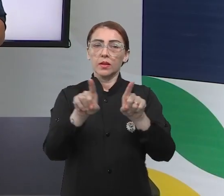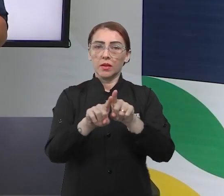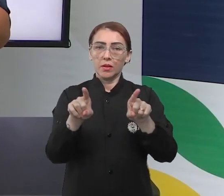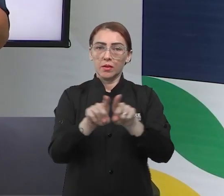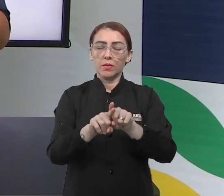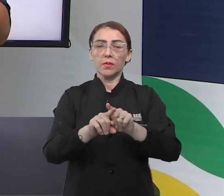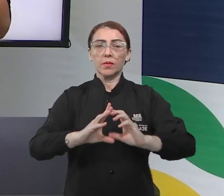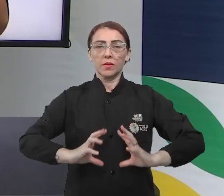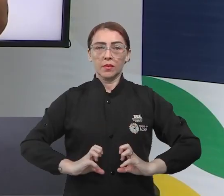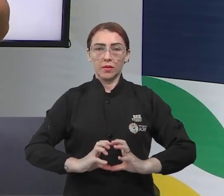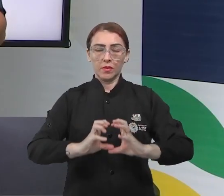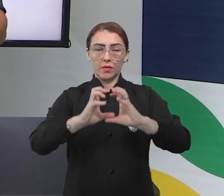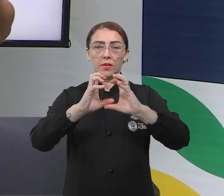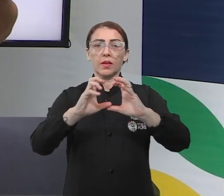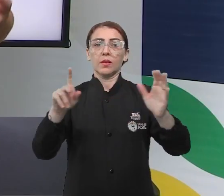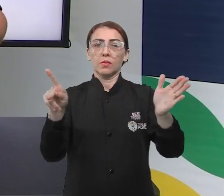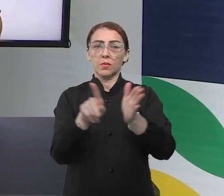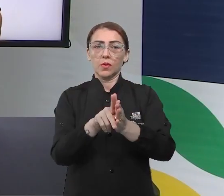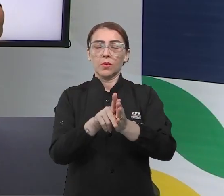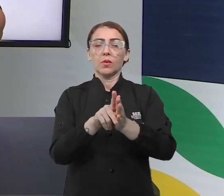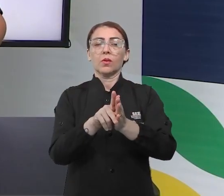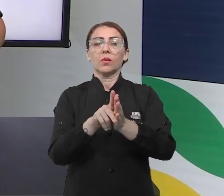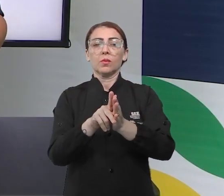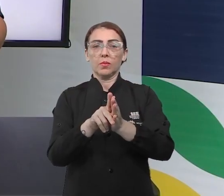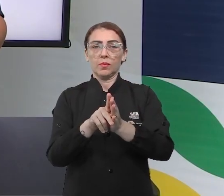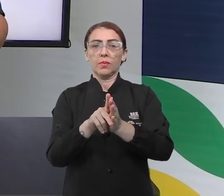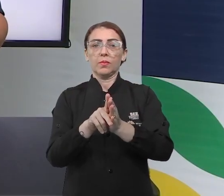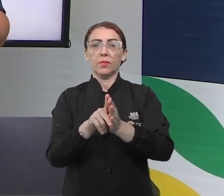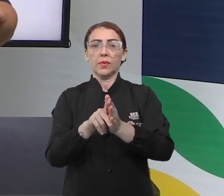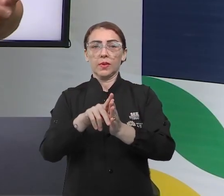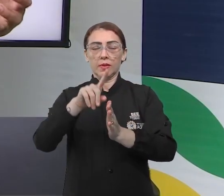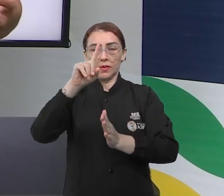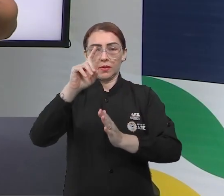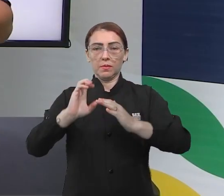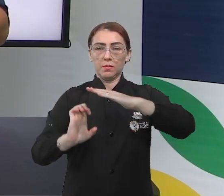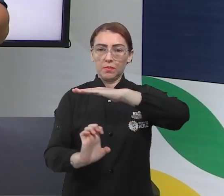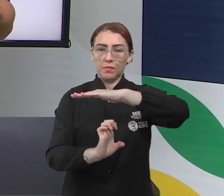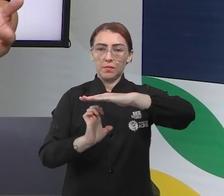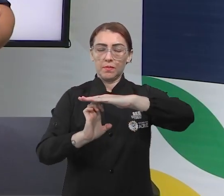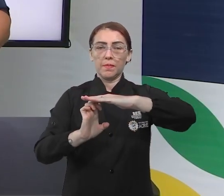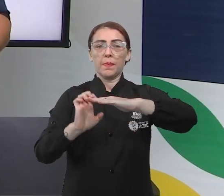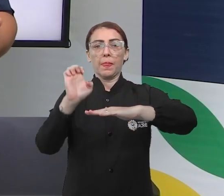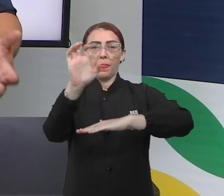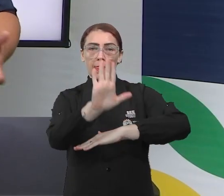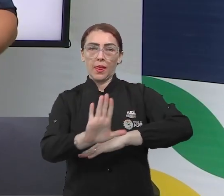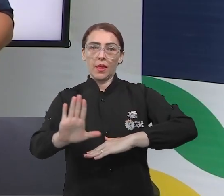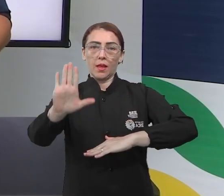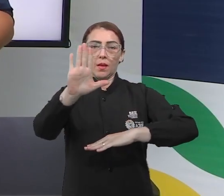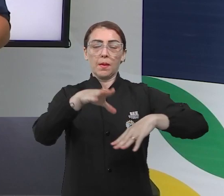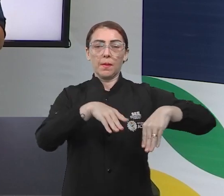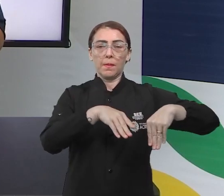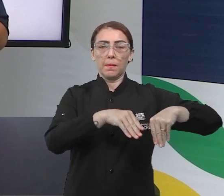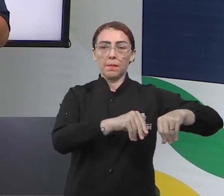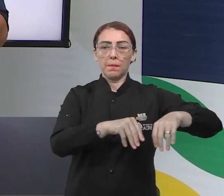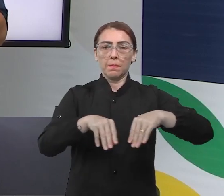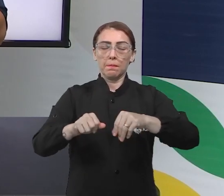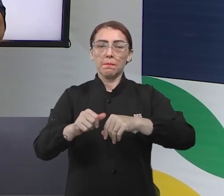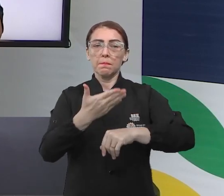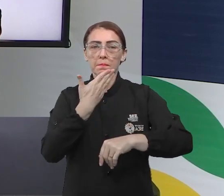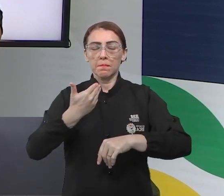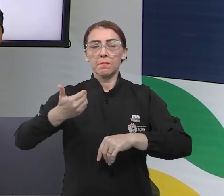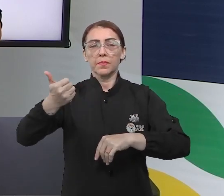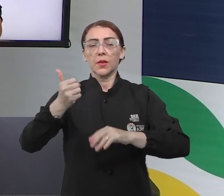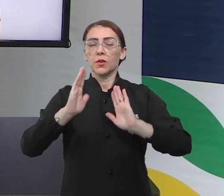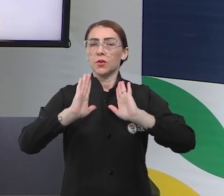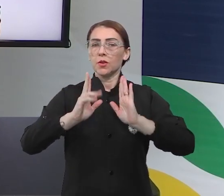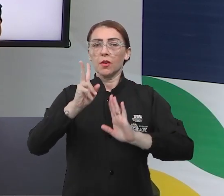causar discórdia entre as próprias potências europeias. Que uma começa a reivindicar territórios melhores para si,